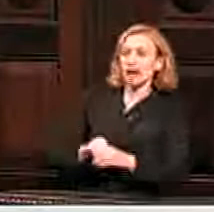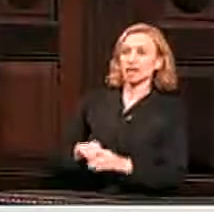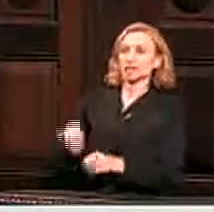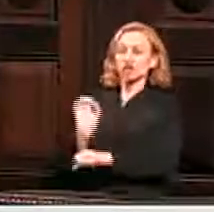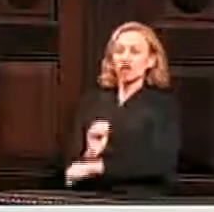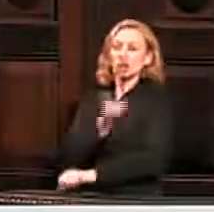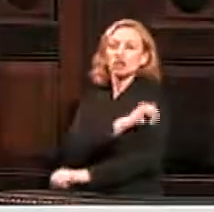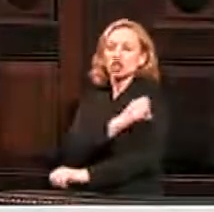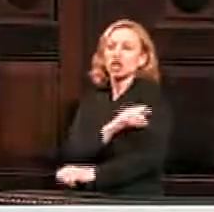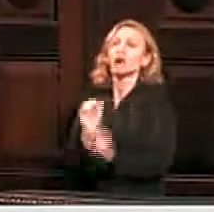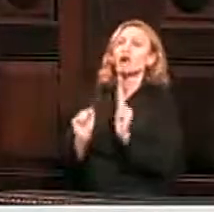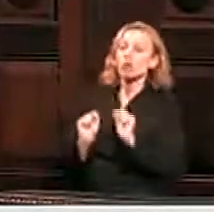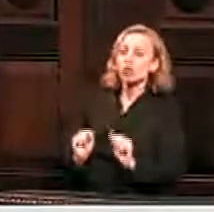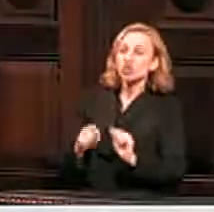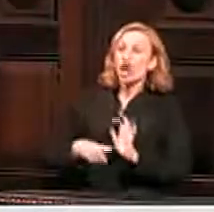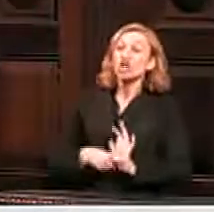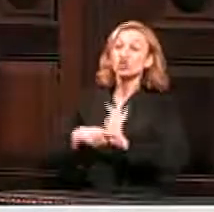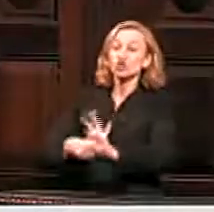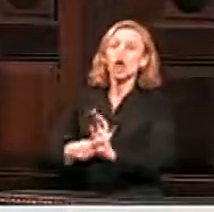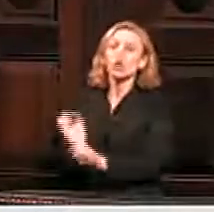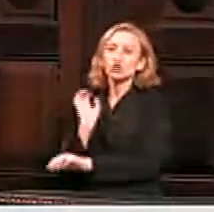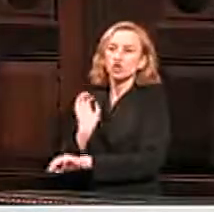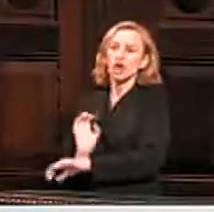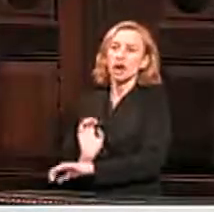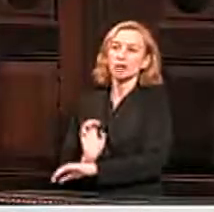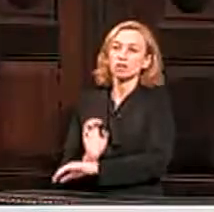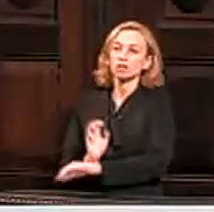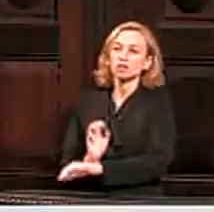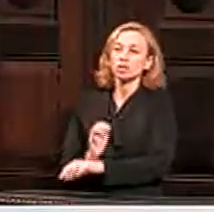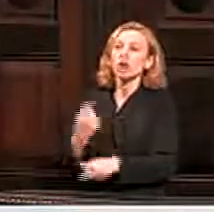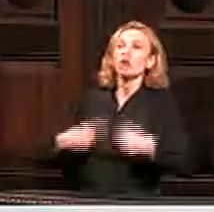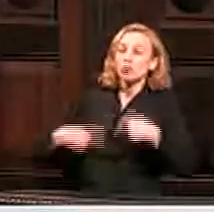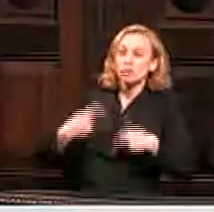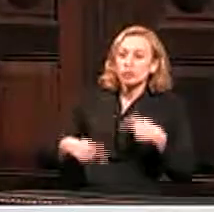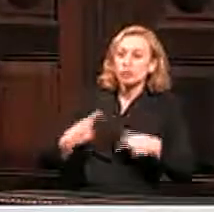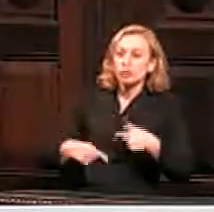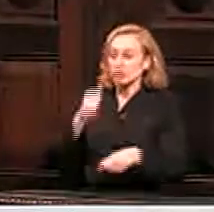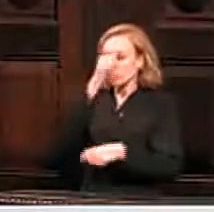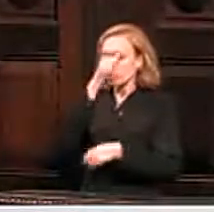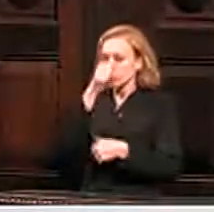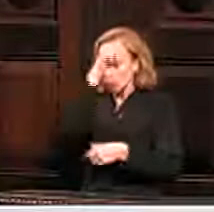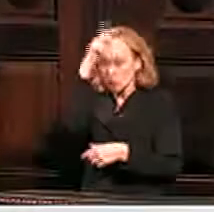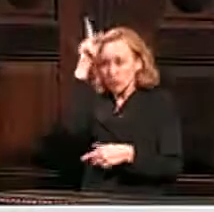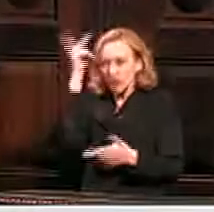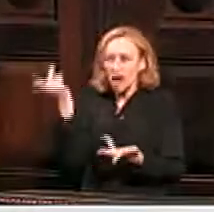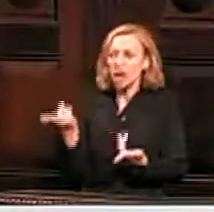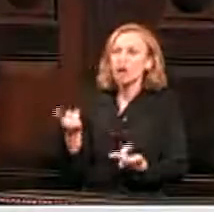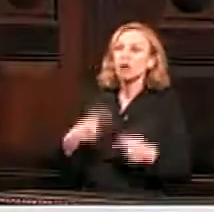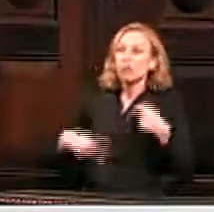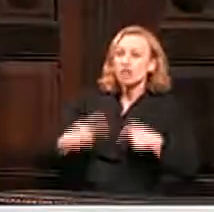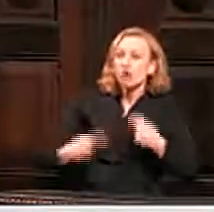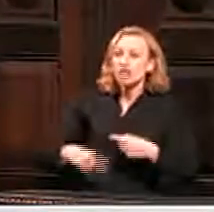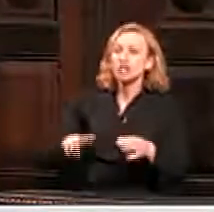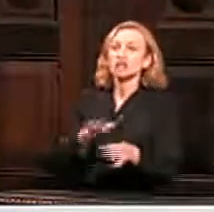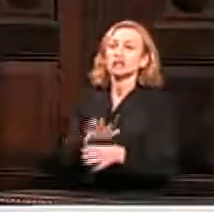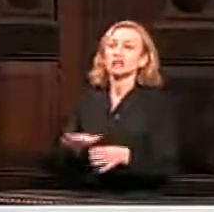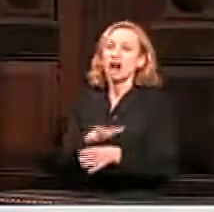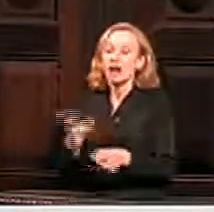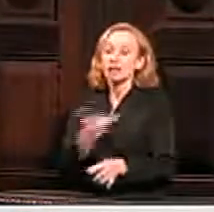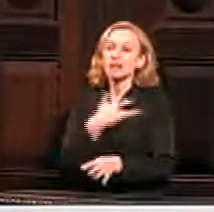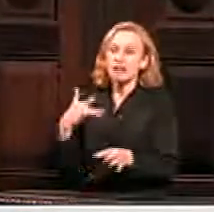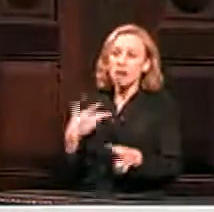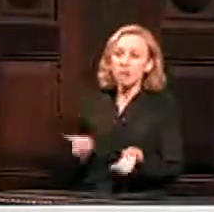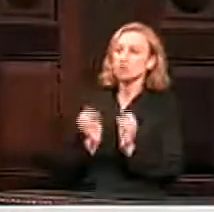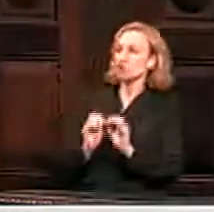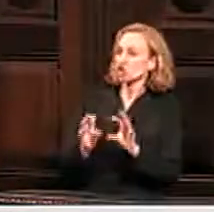condição das políticas públicas que estão aí totalmente relegadas a um segundo plano, como a política da saúde, a política da educação,